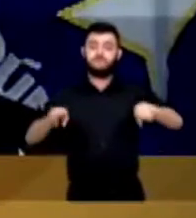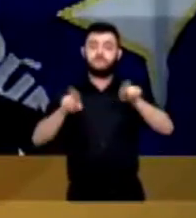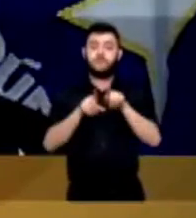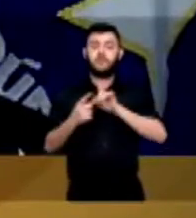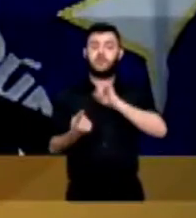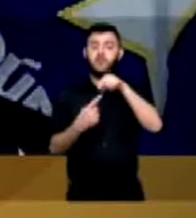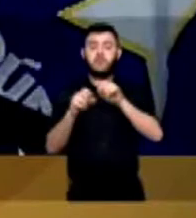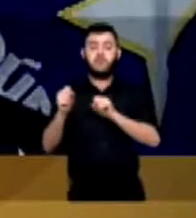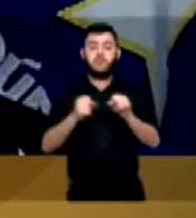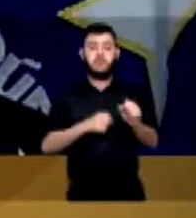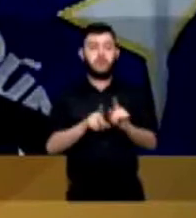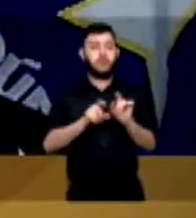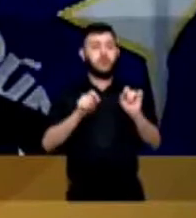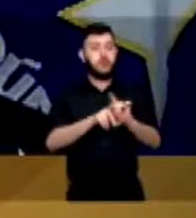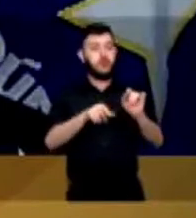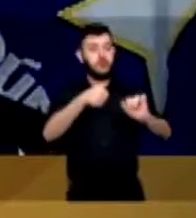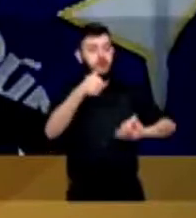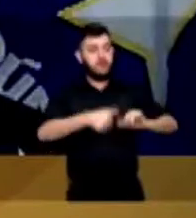os valores